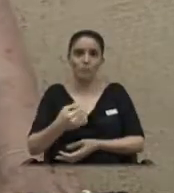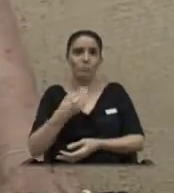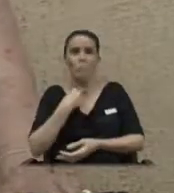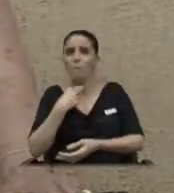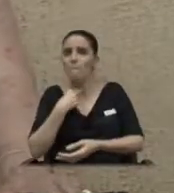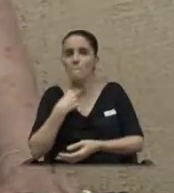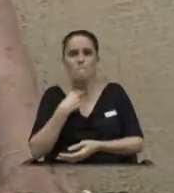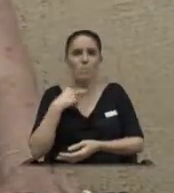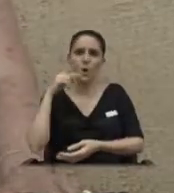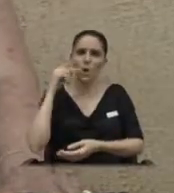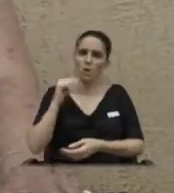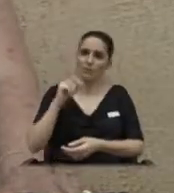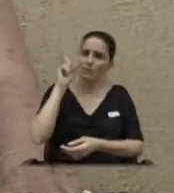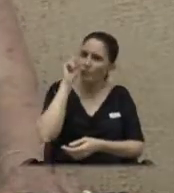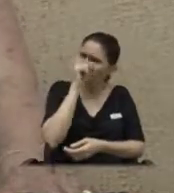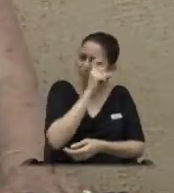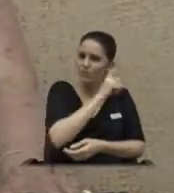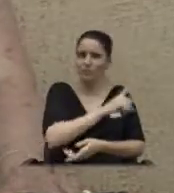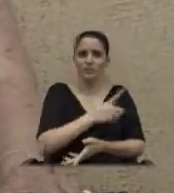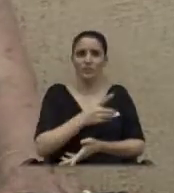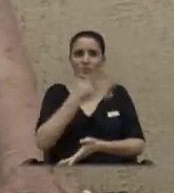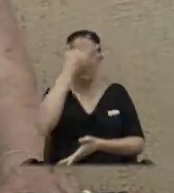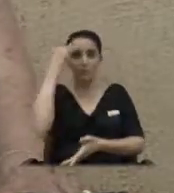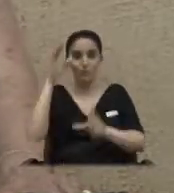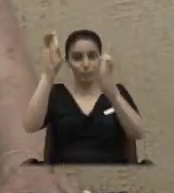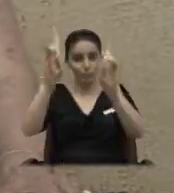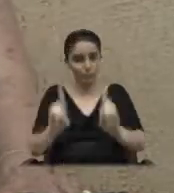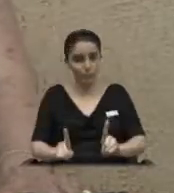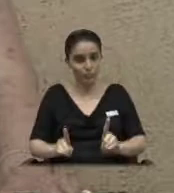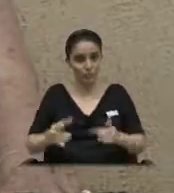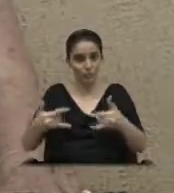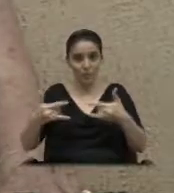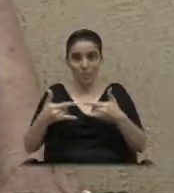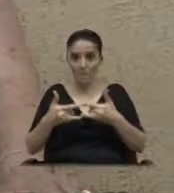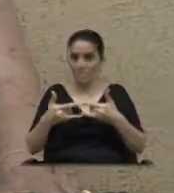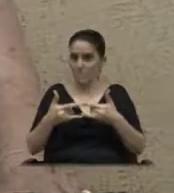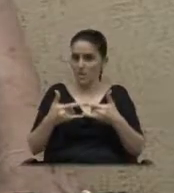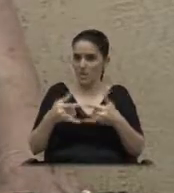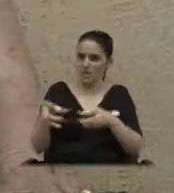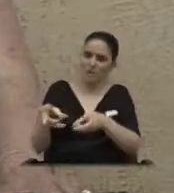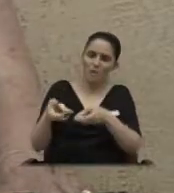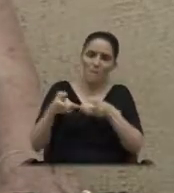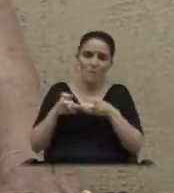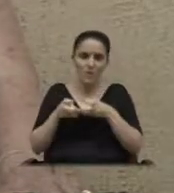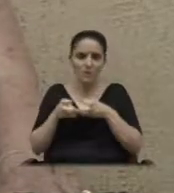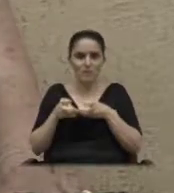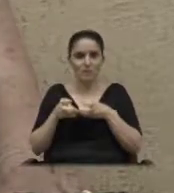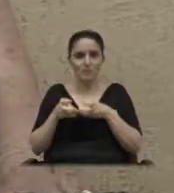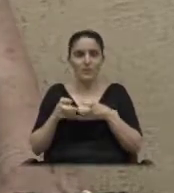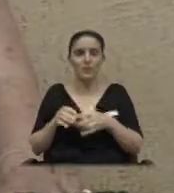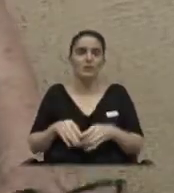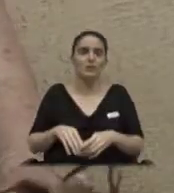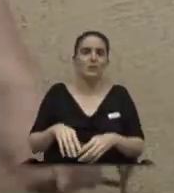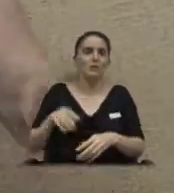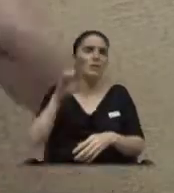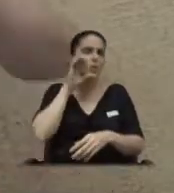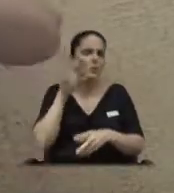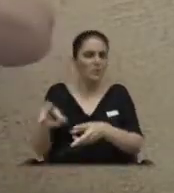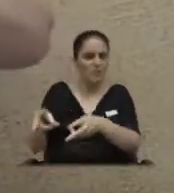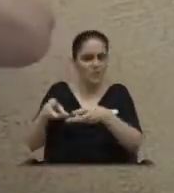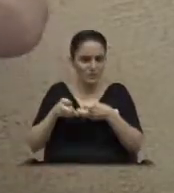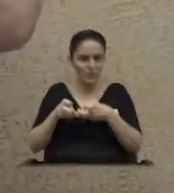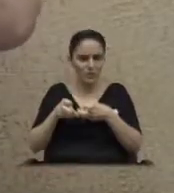ser feita. Os deficientes estão usando o passe, pelo que eu estou percebendo, com responsabilidade. Eu não estou vendo dessa